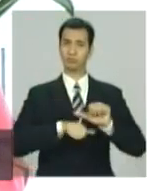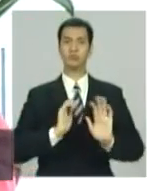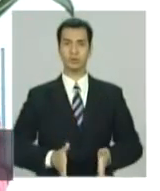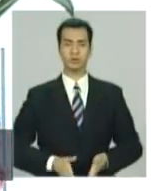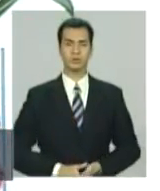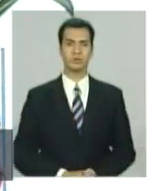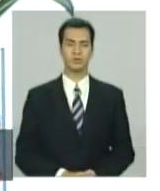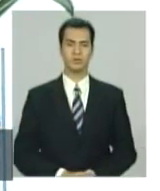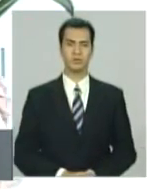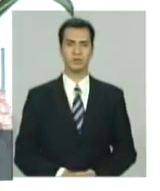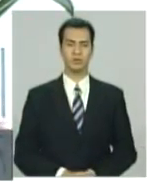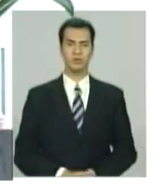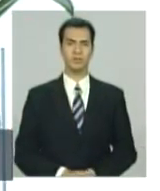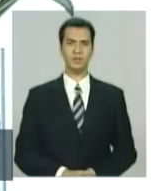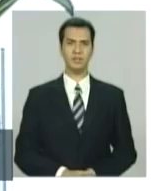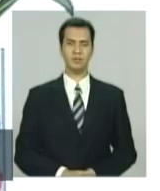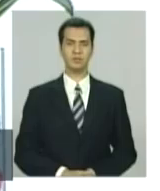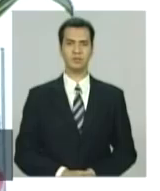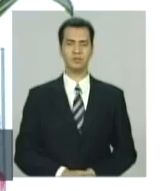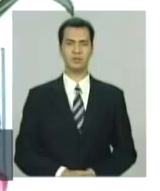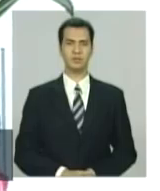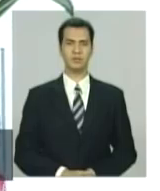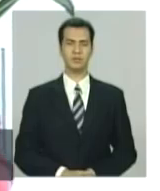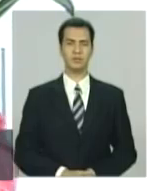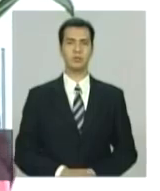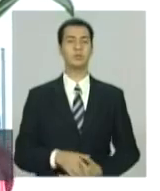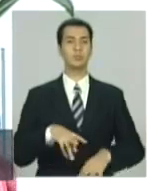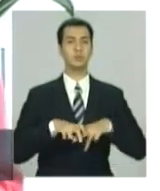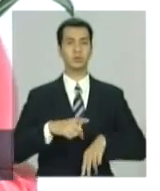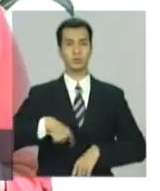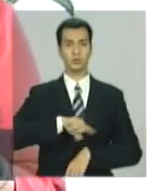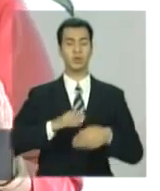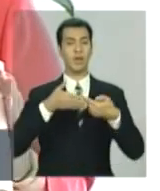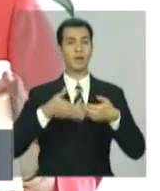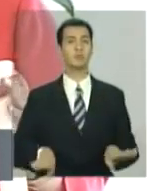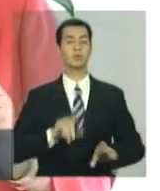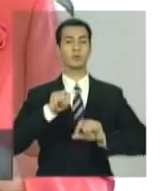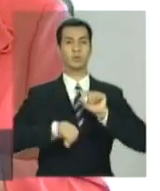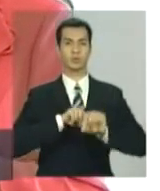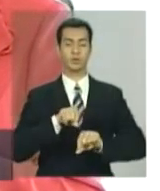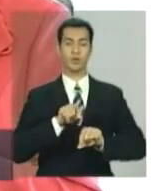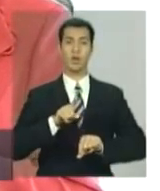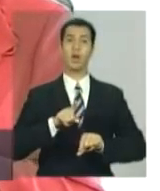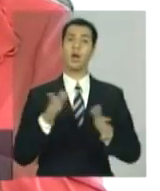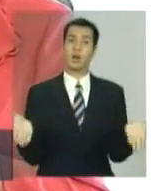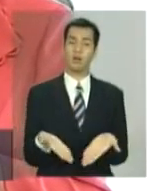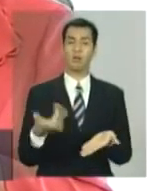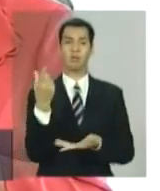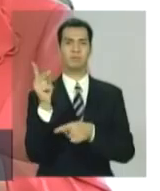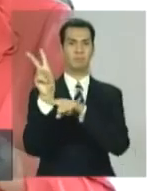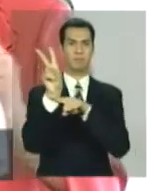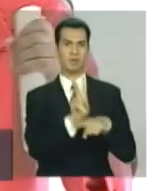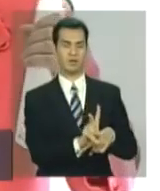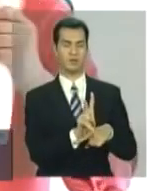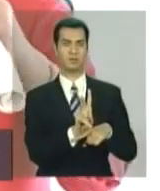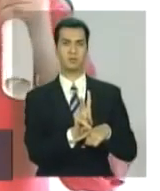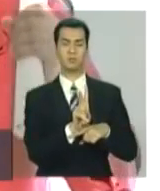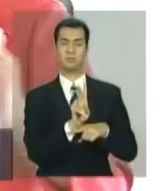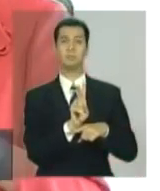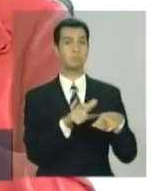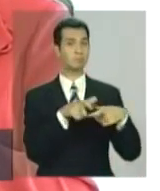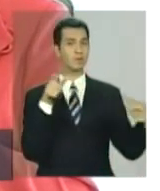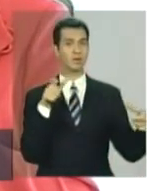isso, nós abrimos, como o Guido disse, o maior empréstimo que se tem notícia em termos de